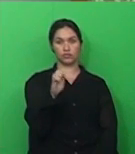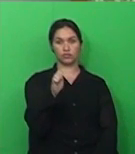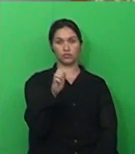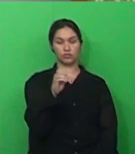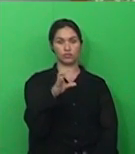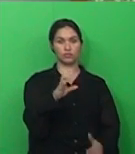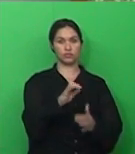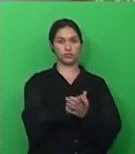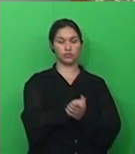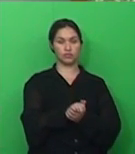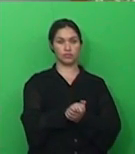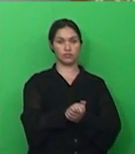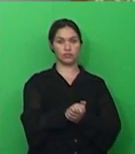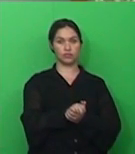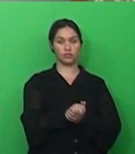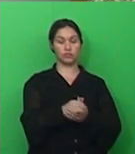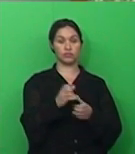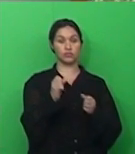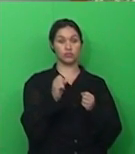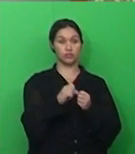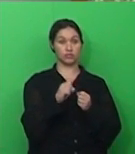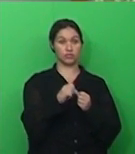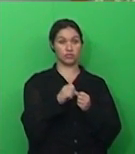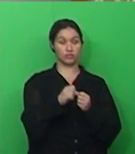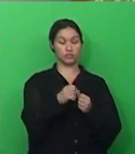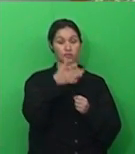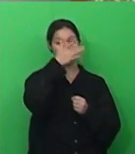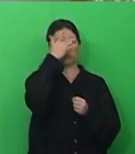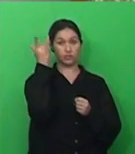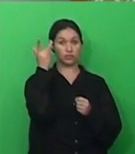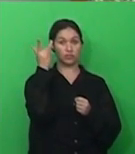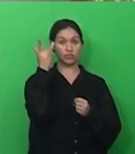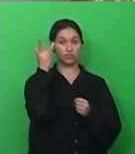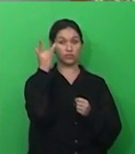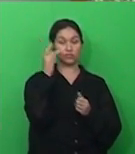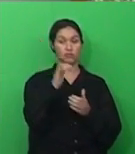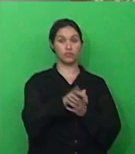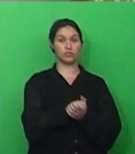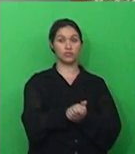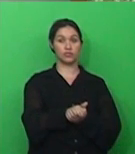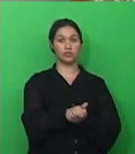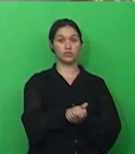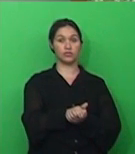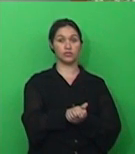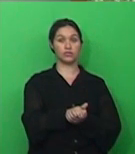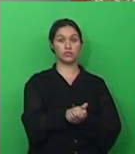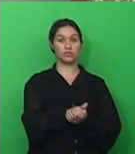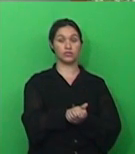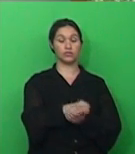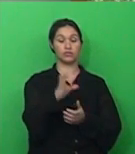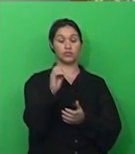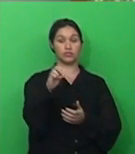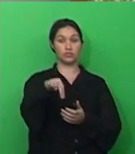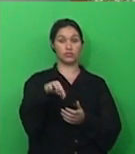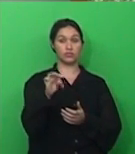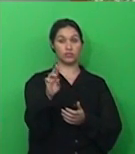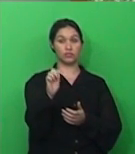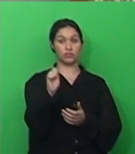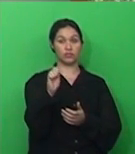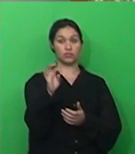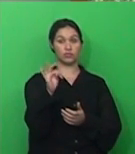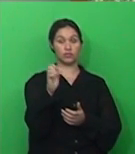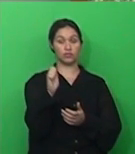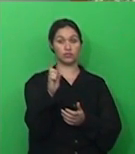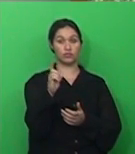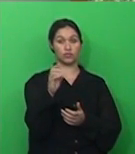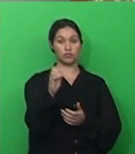seja, ele já é contratado especificamente para aquele tipo de atribuição, independente do dia da semana. E realmente tem que ser feito todos os dias. Porque